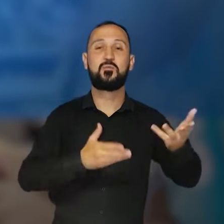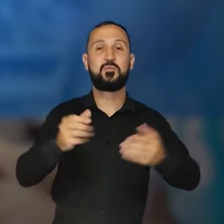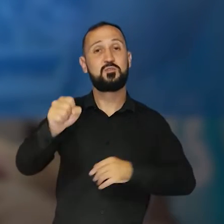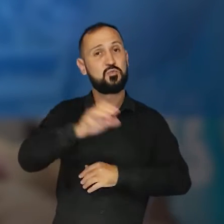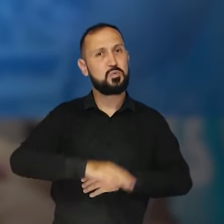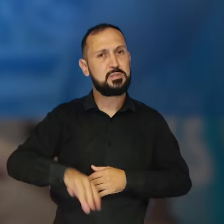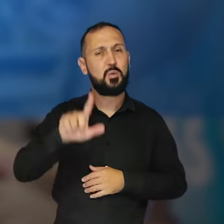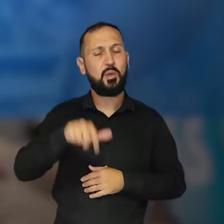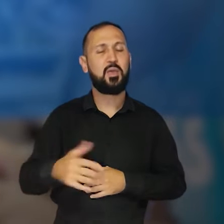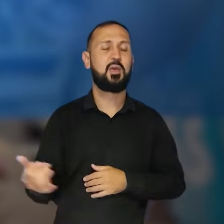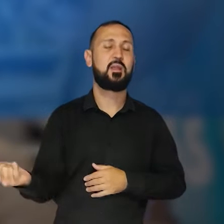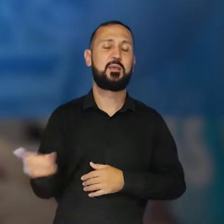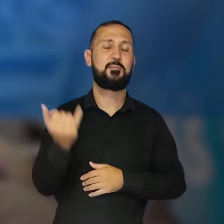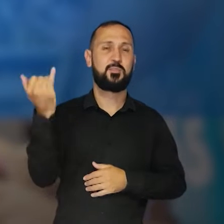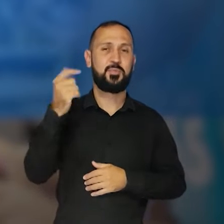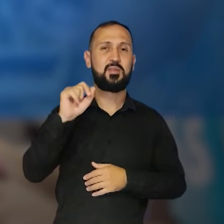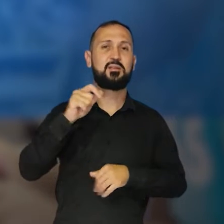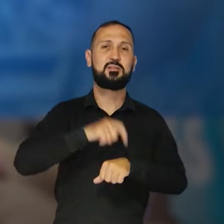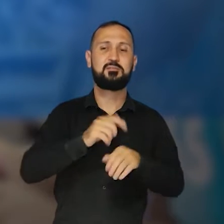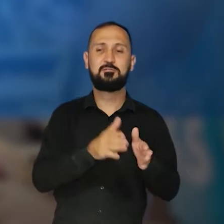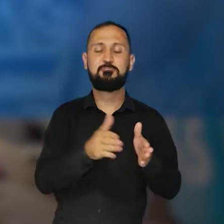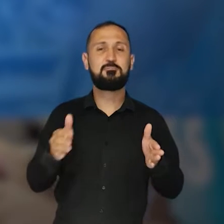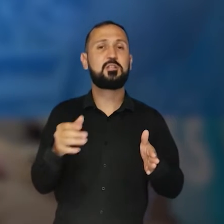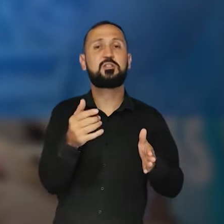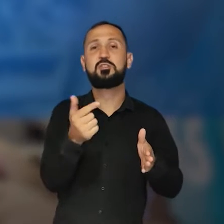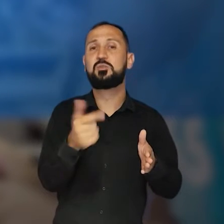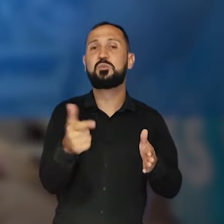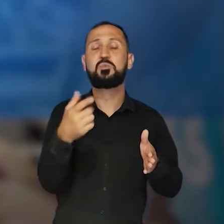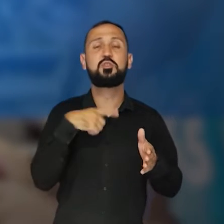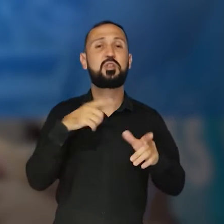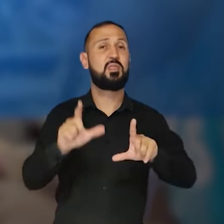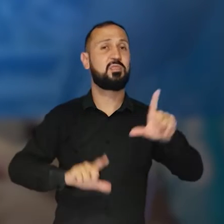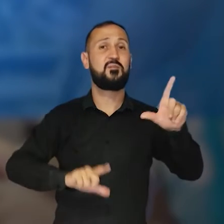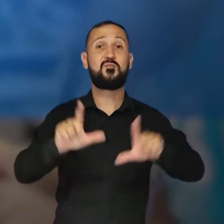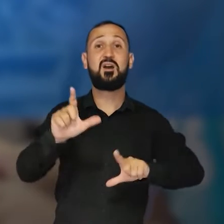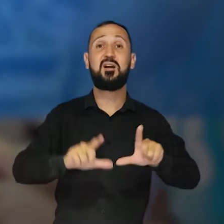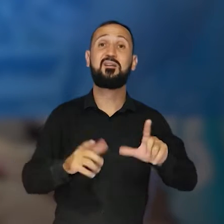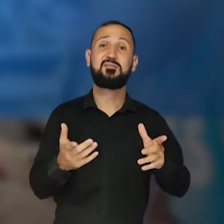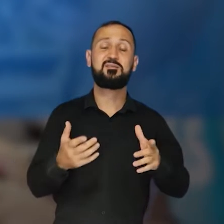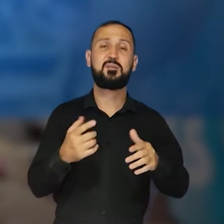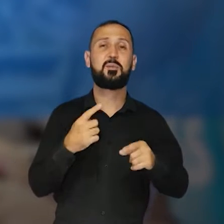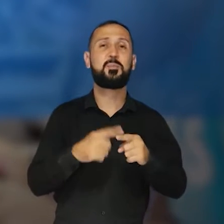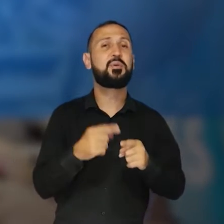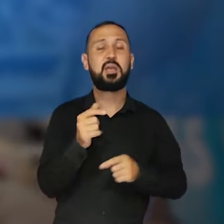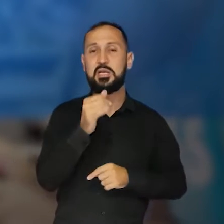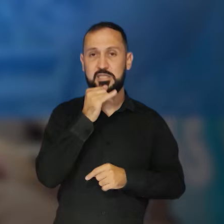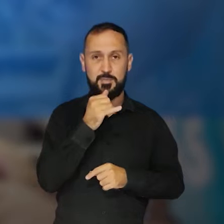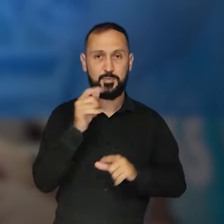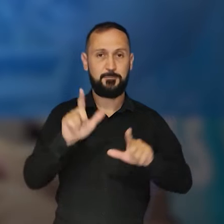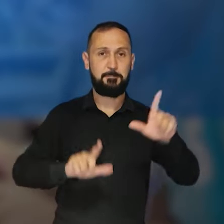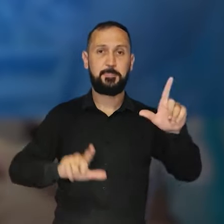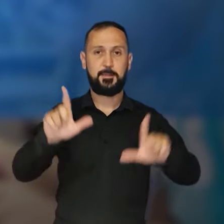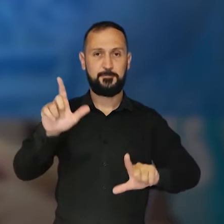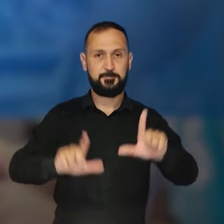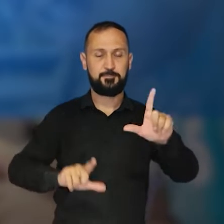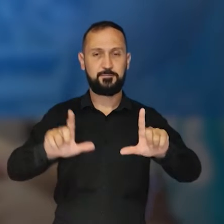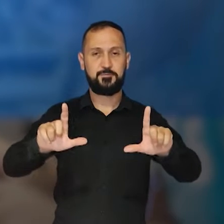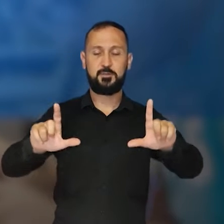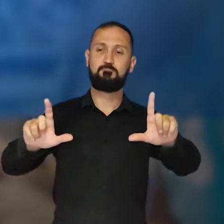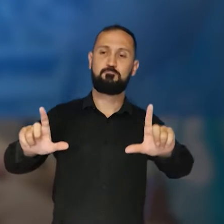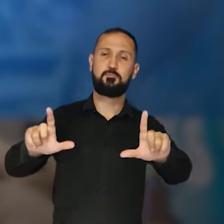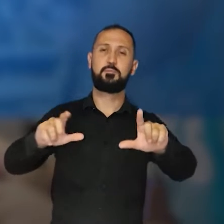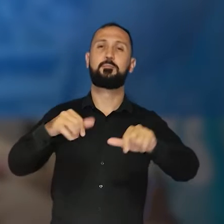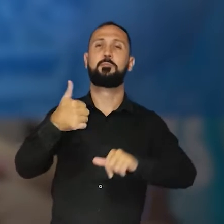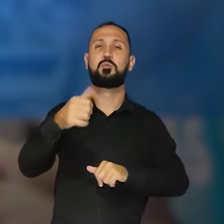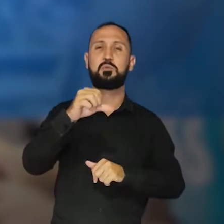convivência social muito importante para períodos que a gente não tinha, por exemplo, a televisão. Porque por mais que a